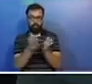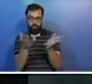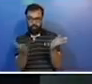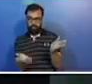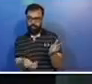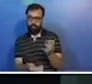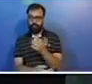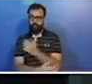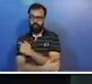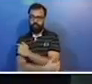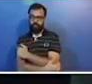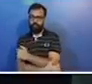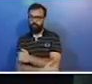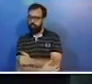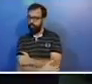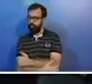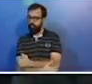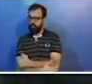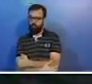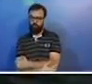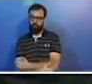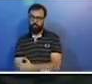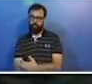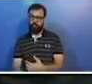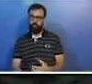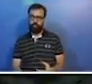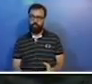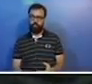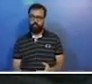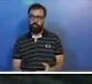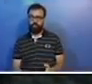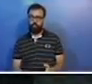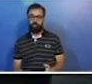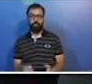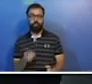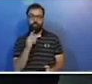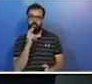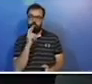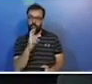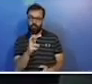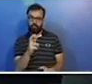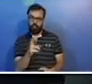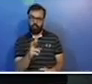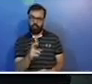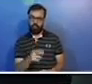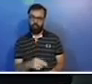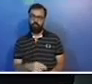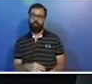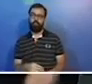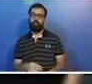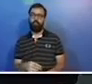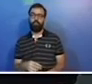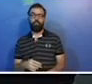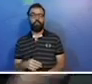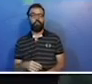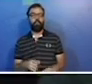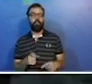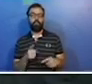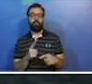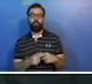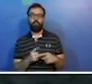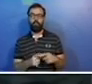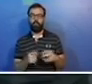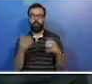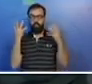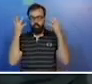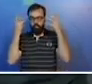não tem linha, então é no caderno, escreva com as suas palavras a importância da onça pintada para